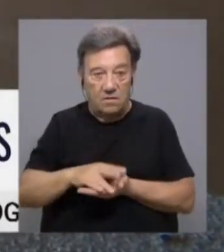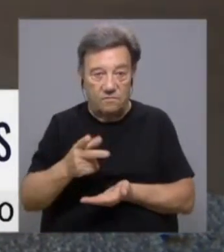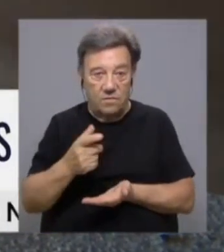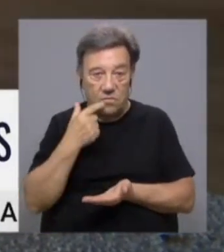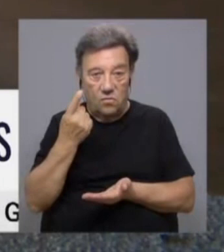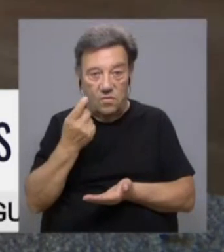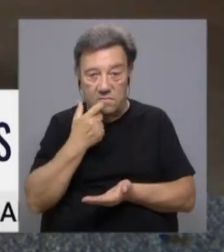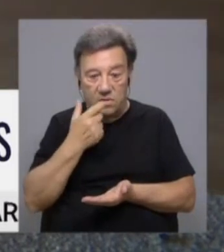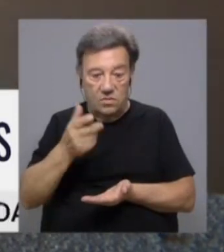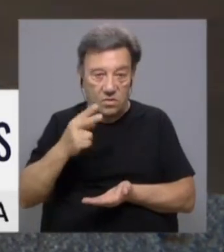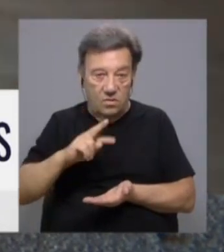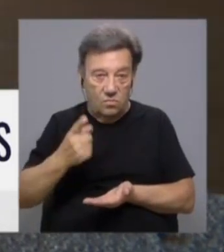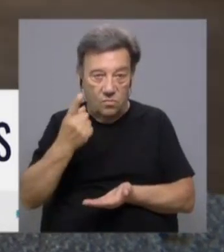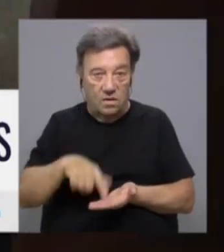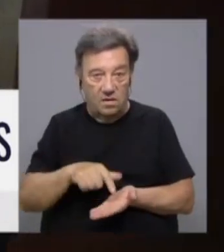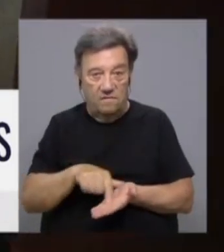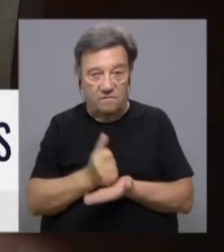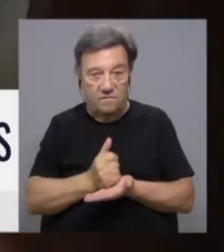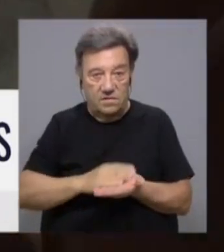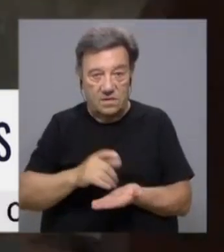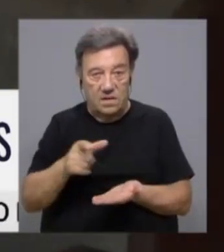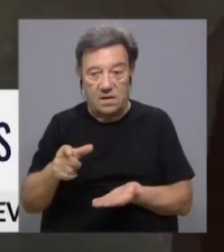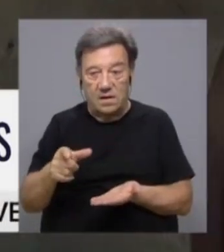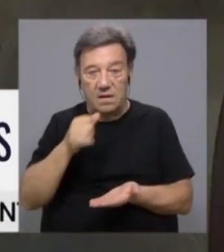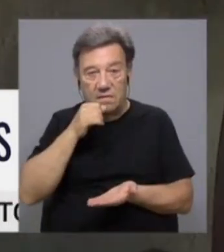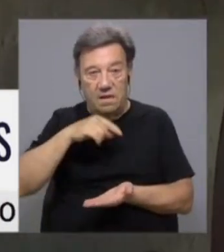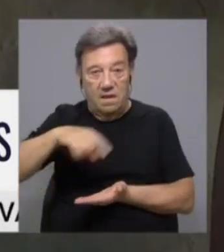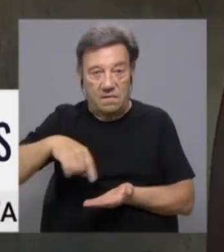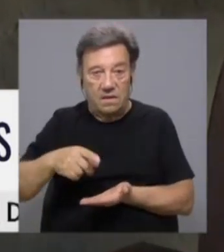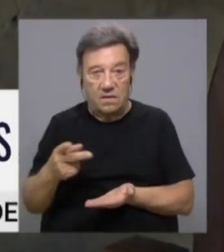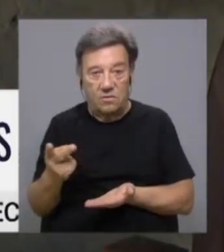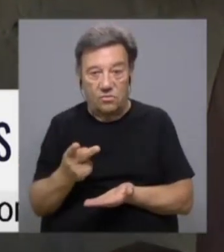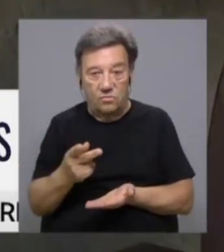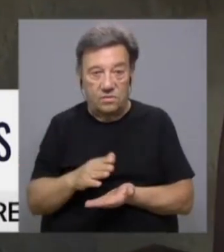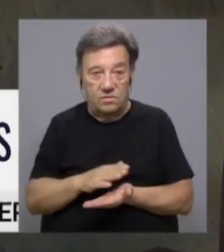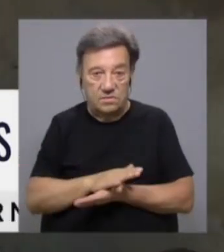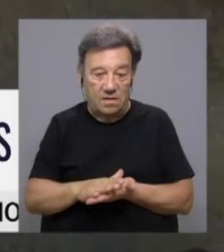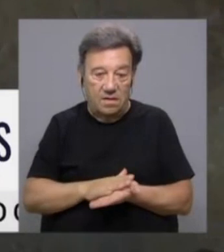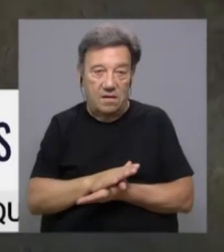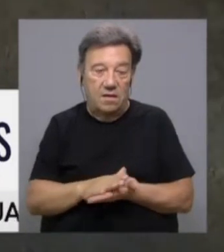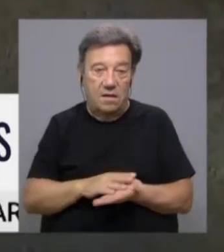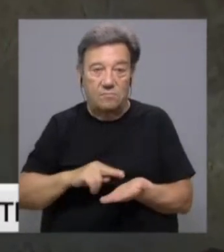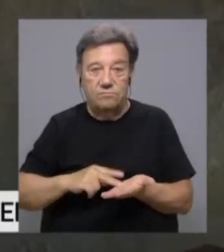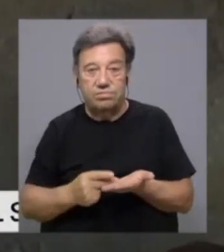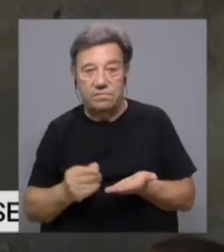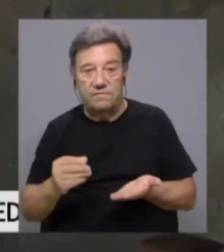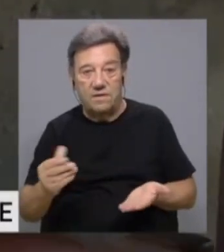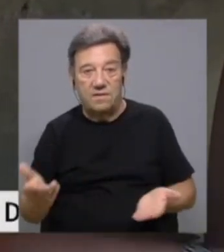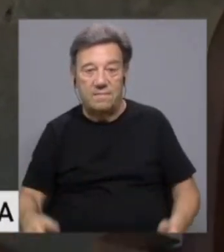mó fixa e esta andadeira. E através das duas mós é que o grão se transforma em